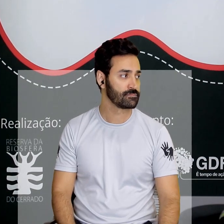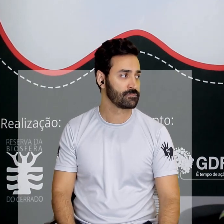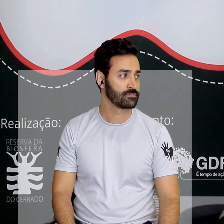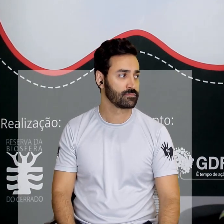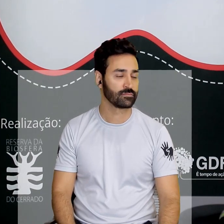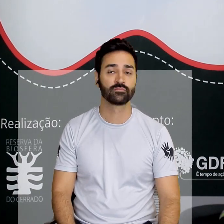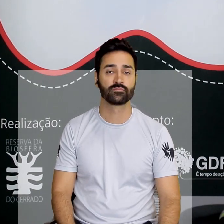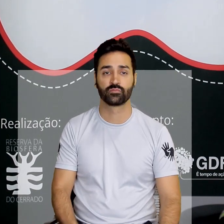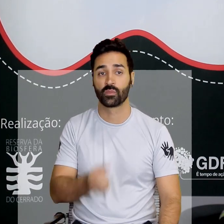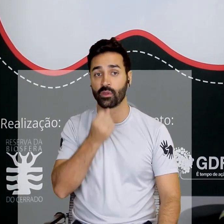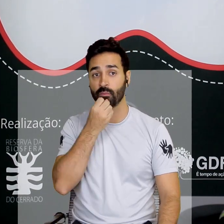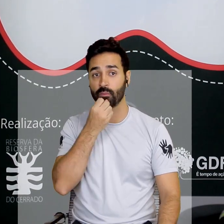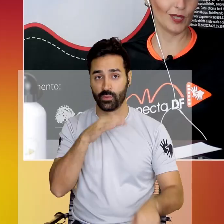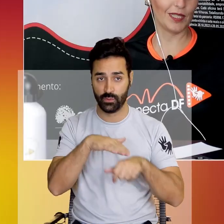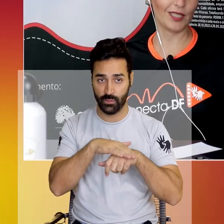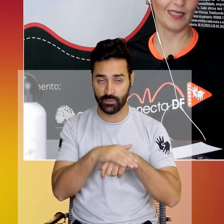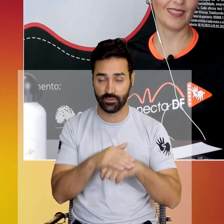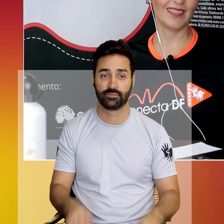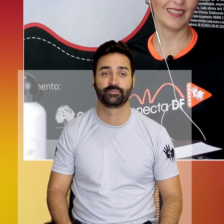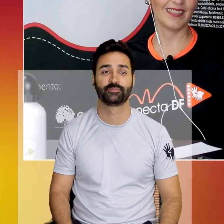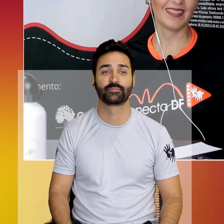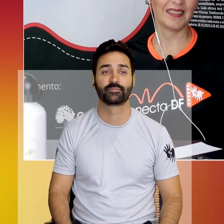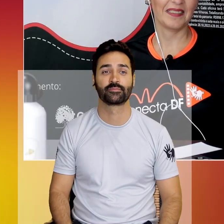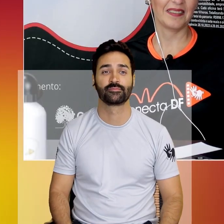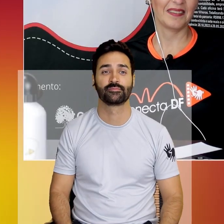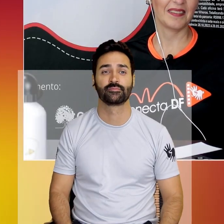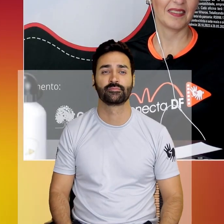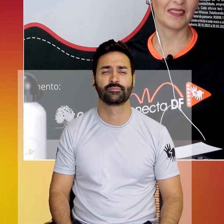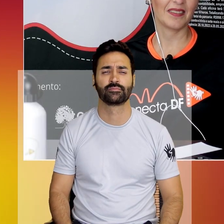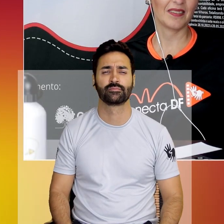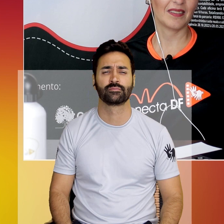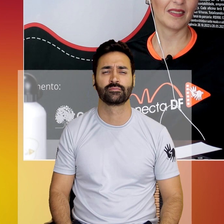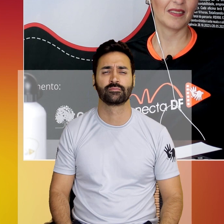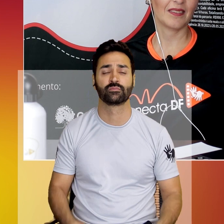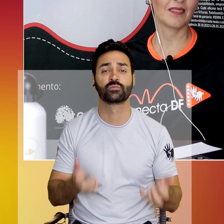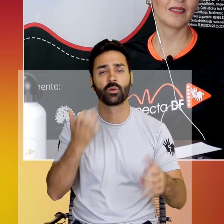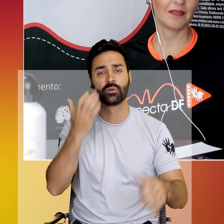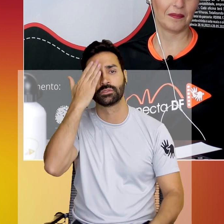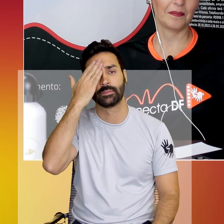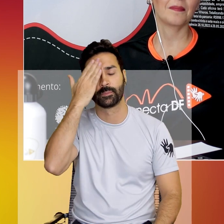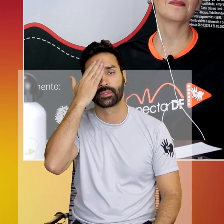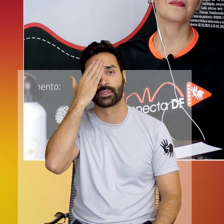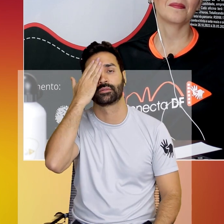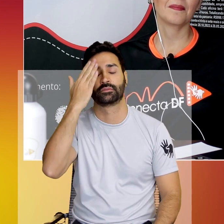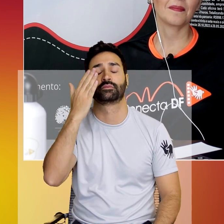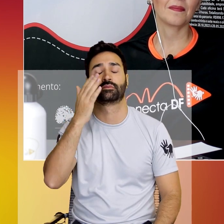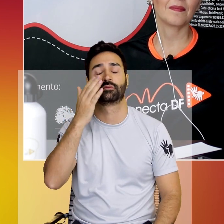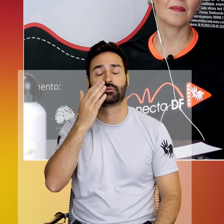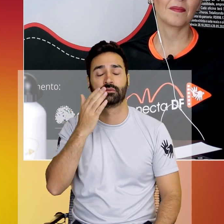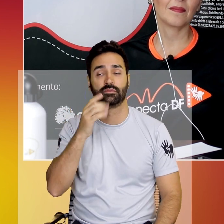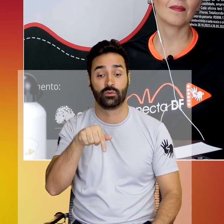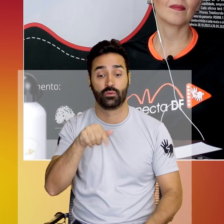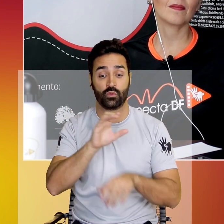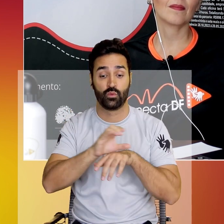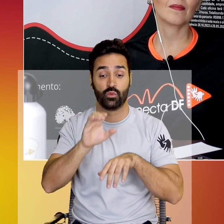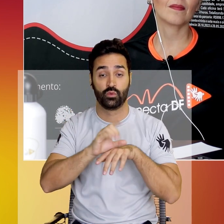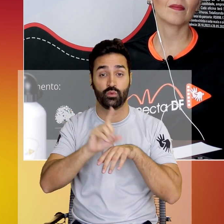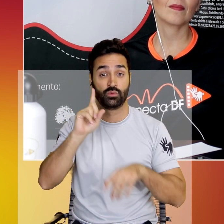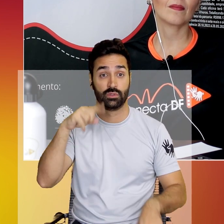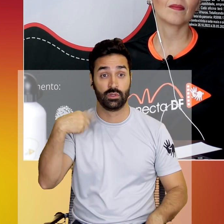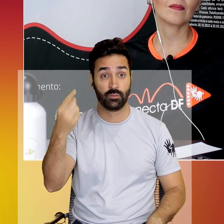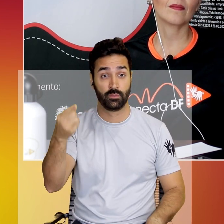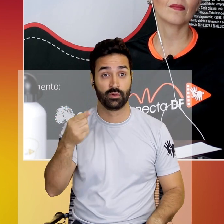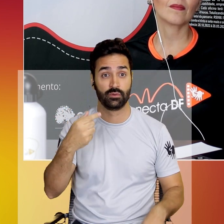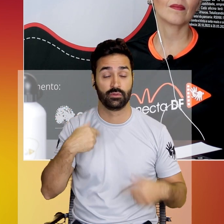Boa noite, professora. Boa noite. Professora, eu quero saber com você se depois desse curso eu já posso